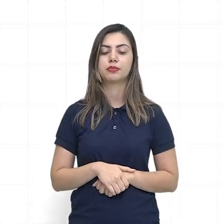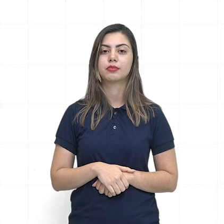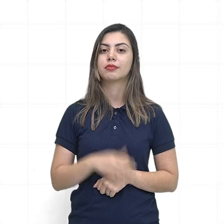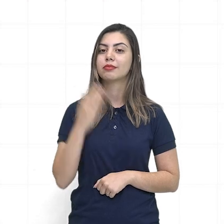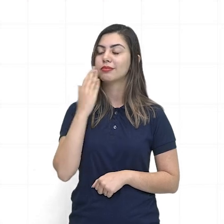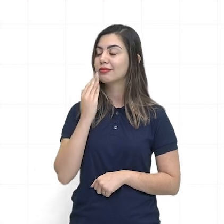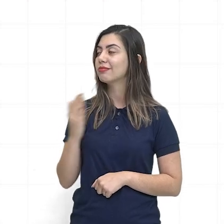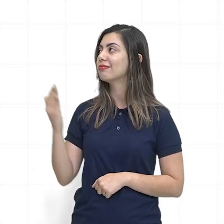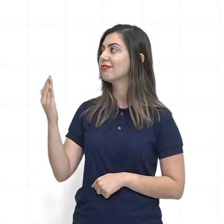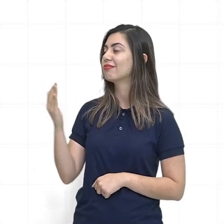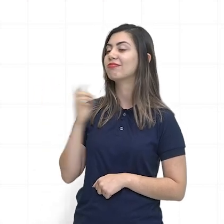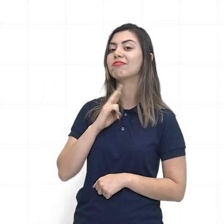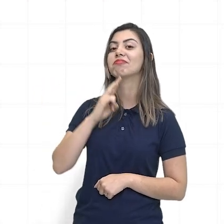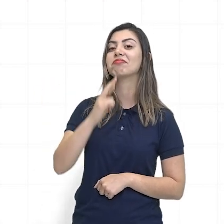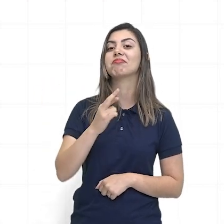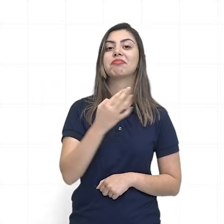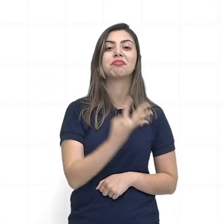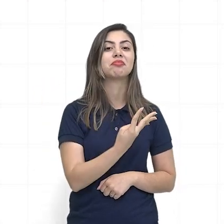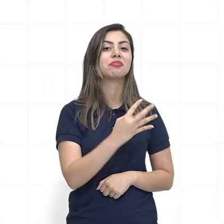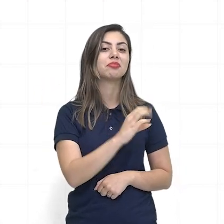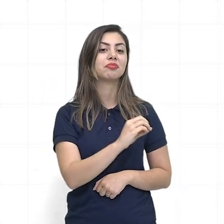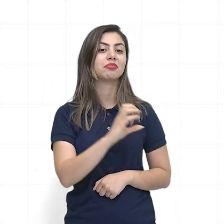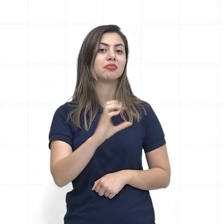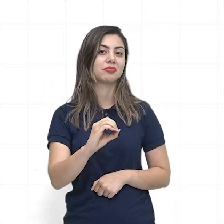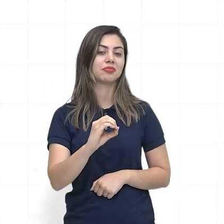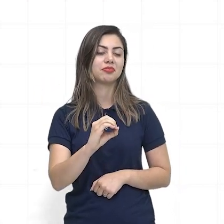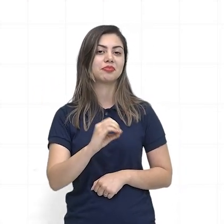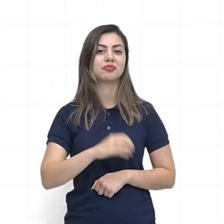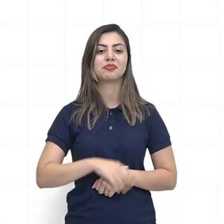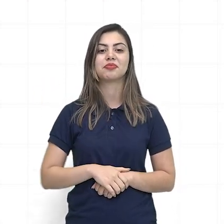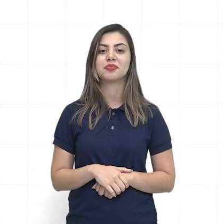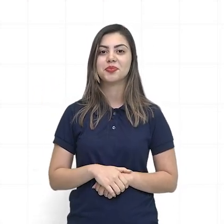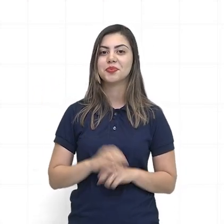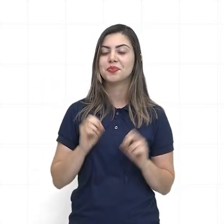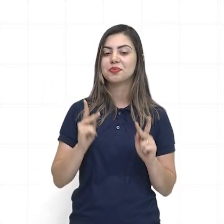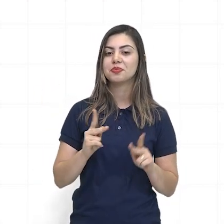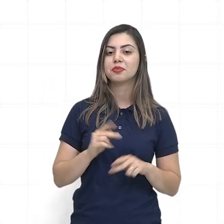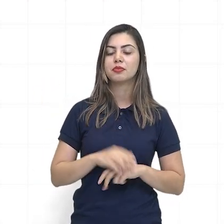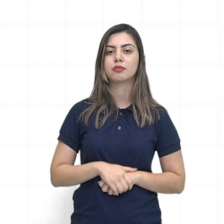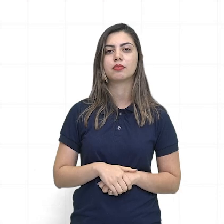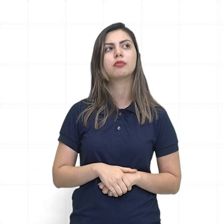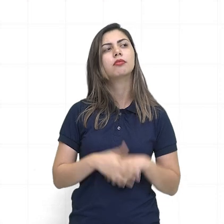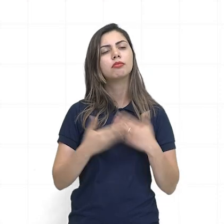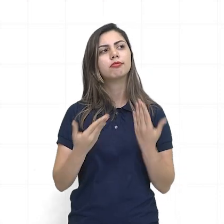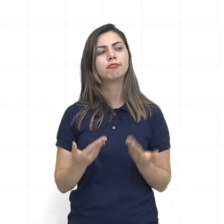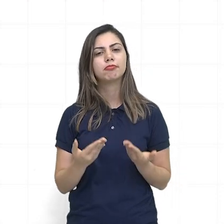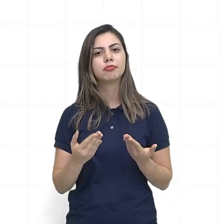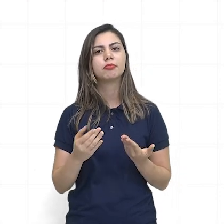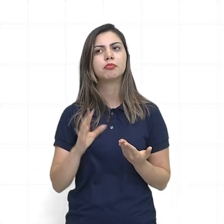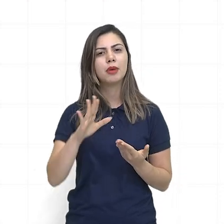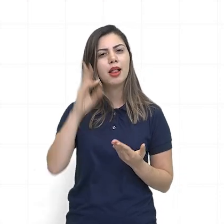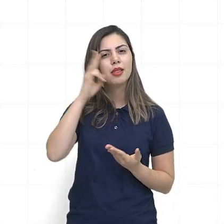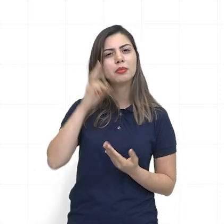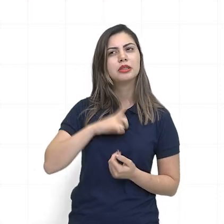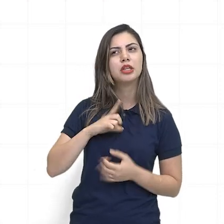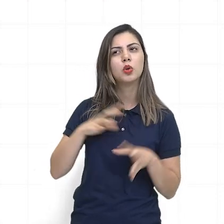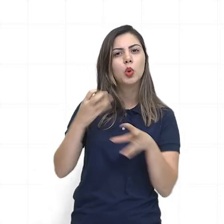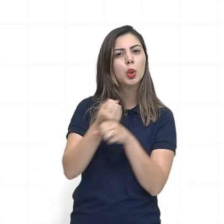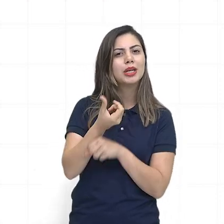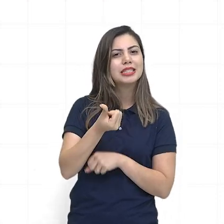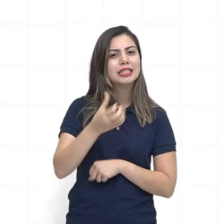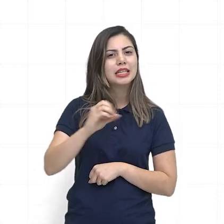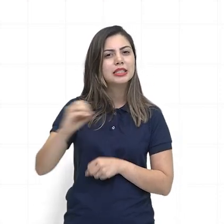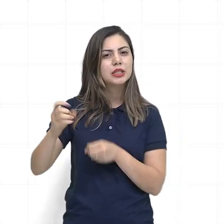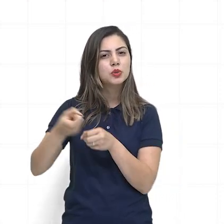vezes 200, ela vai ficar com 400. Beleza? Ora, eu não tinha 600, então